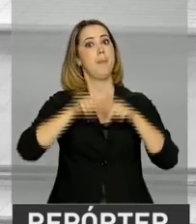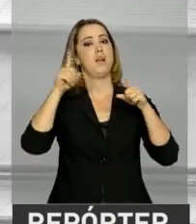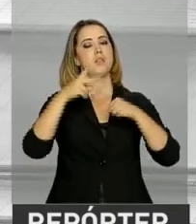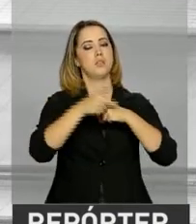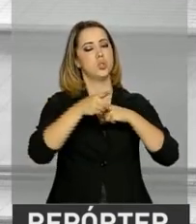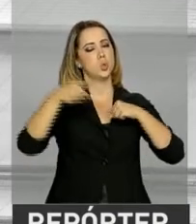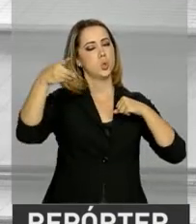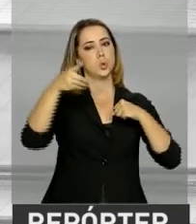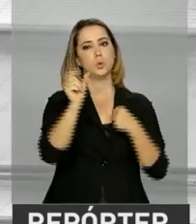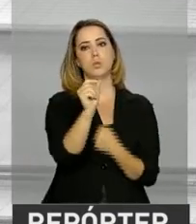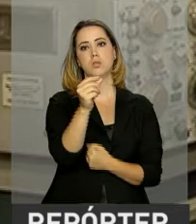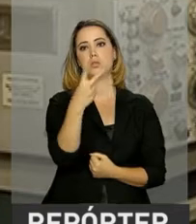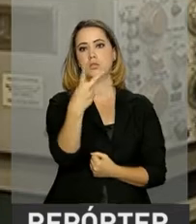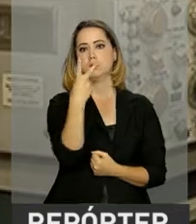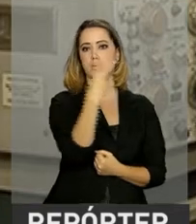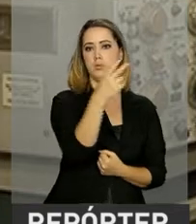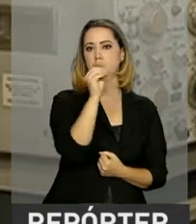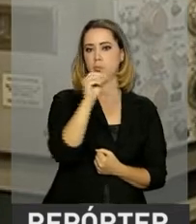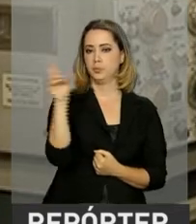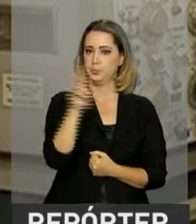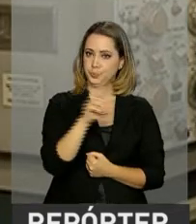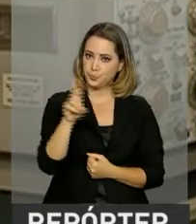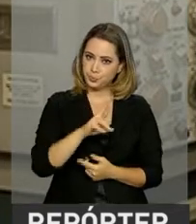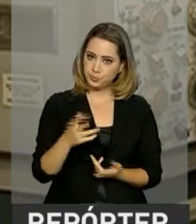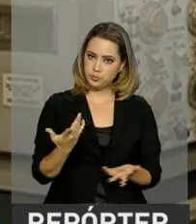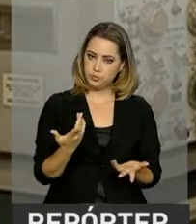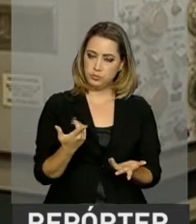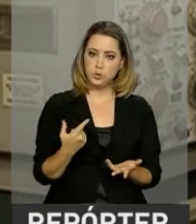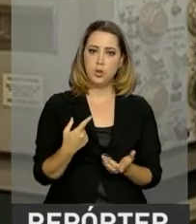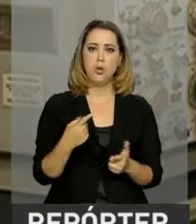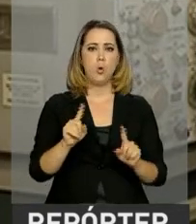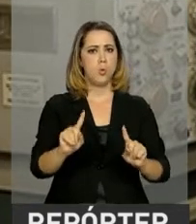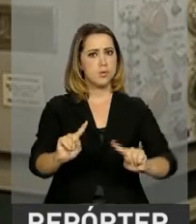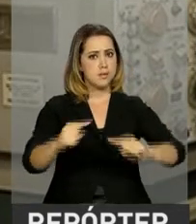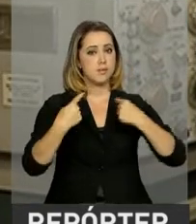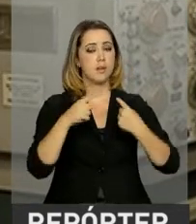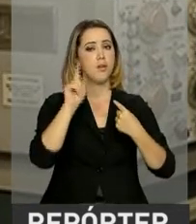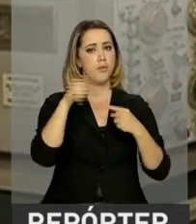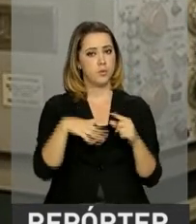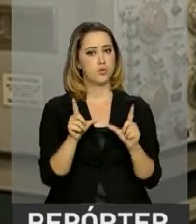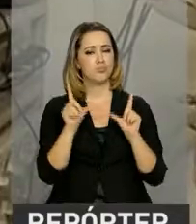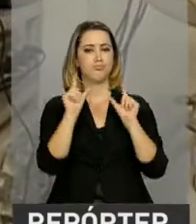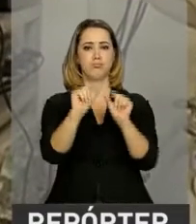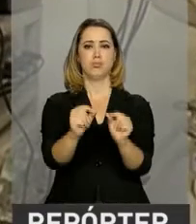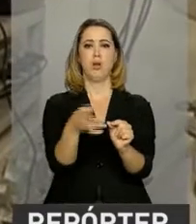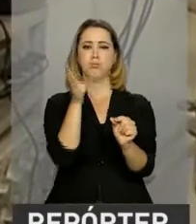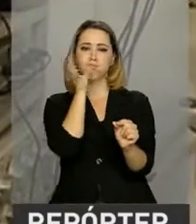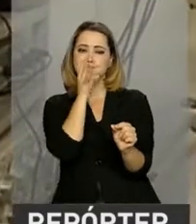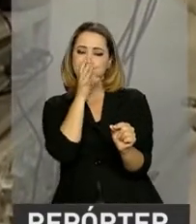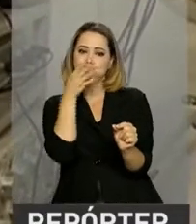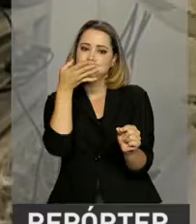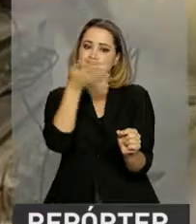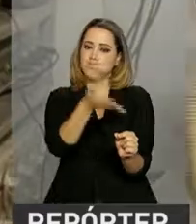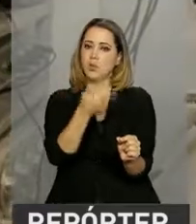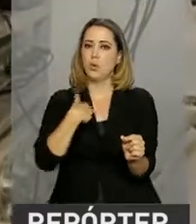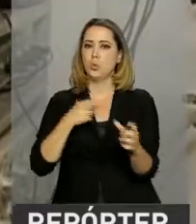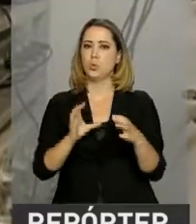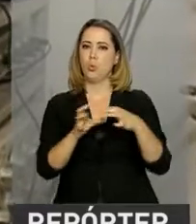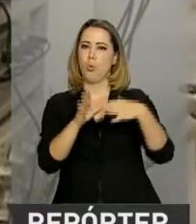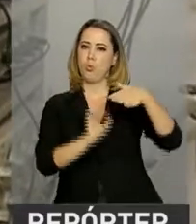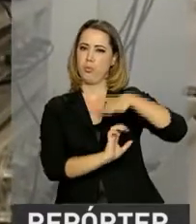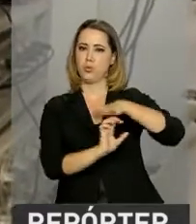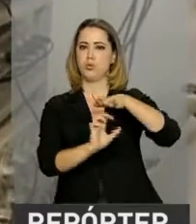de 2.200 reais os desafios do setor incluem o pouco interesse da iniciativa privada no